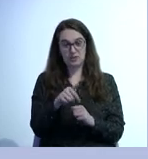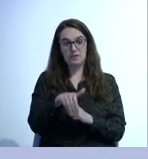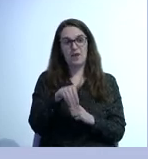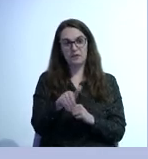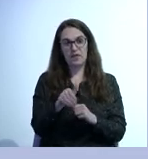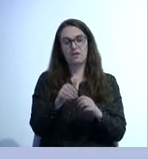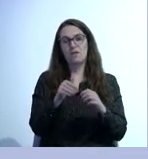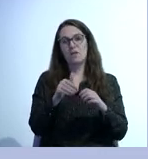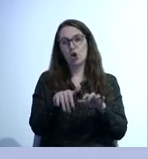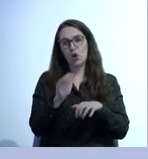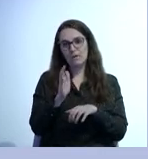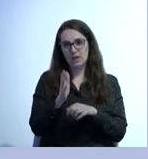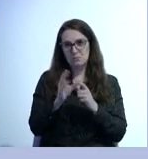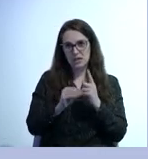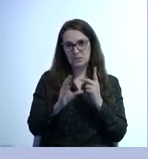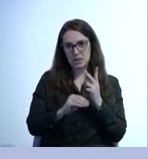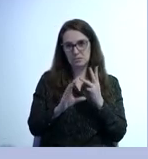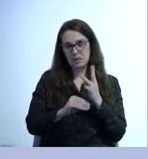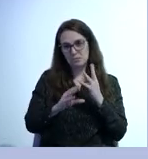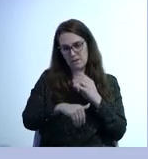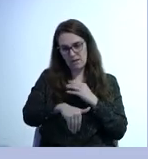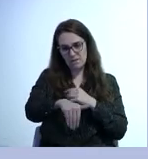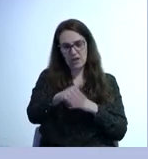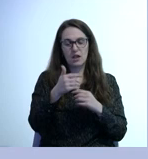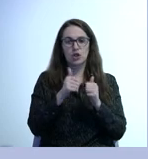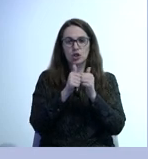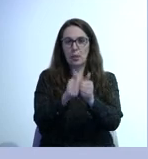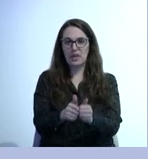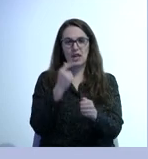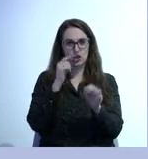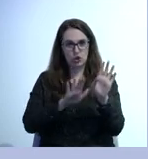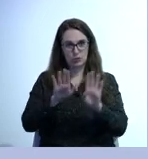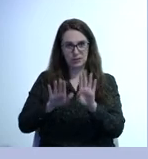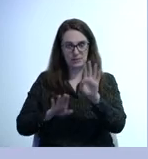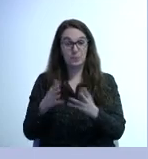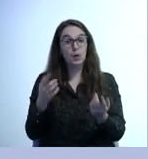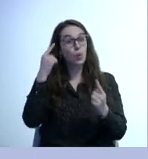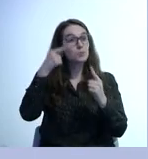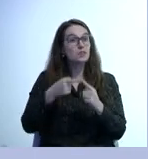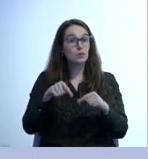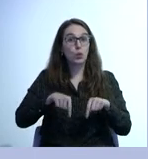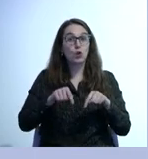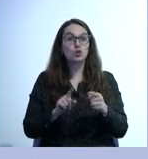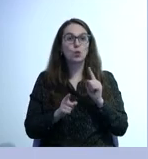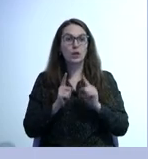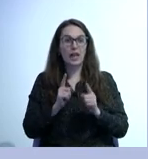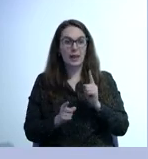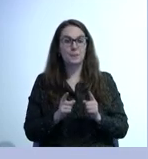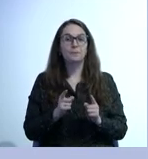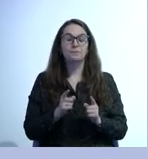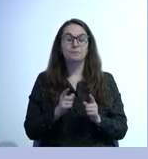sessões que vão acompanhando esta exposição e, portanto, o objetivo essencialmente desta sessão era